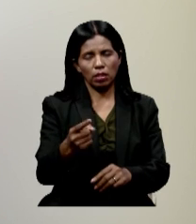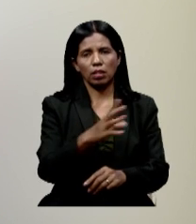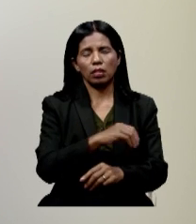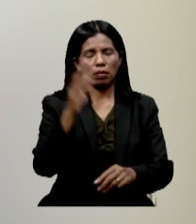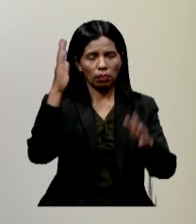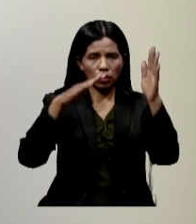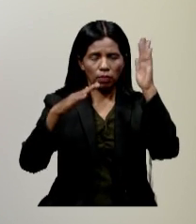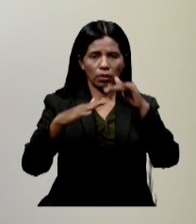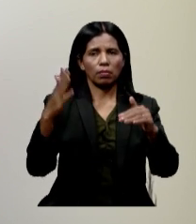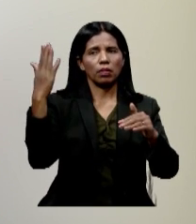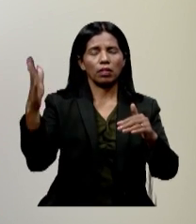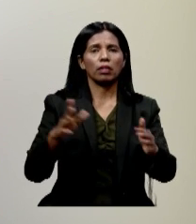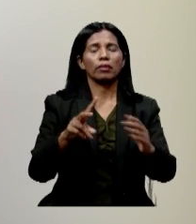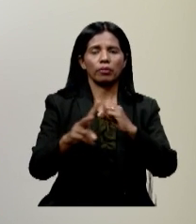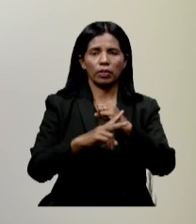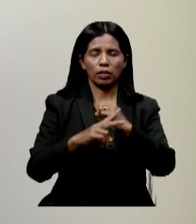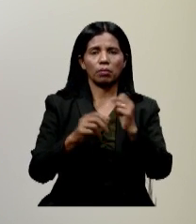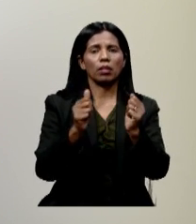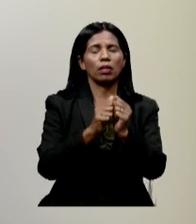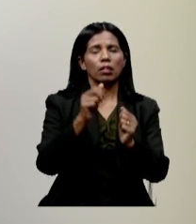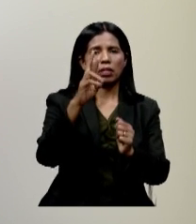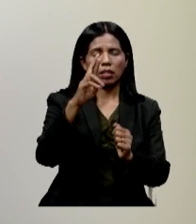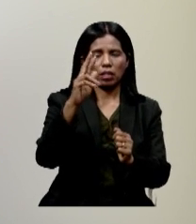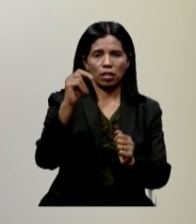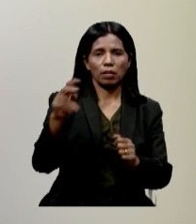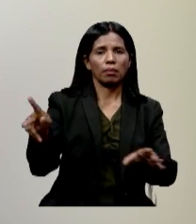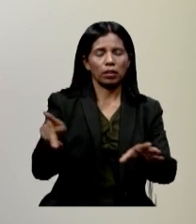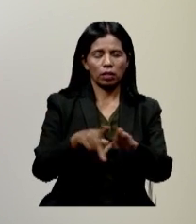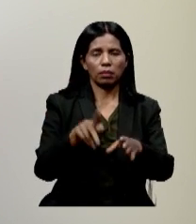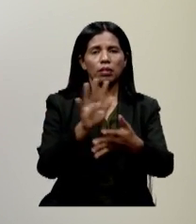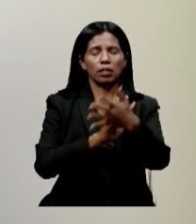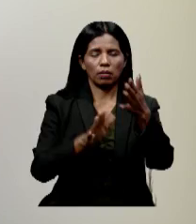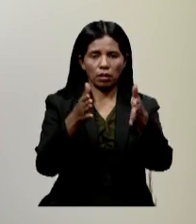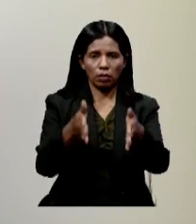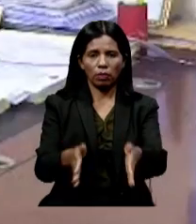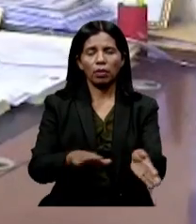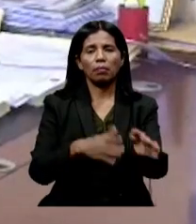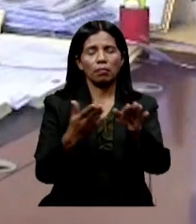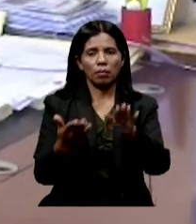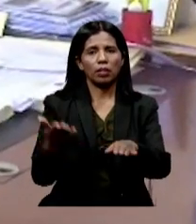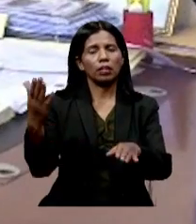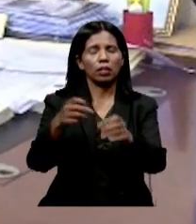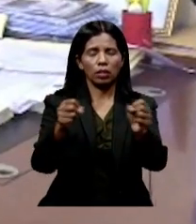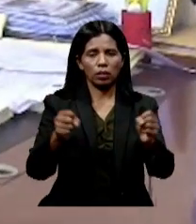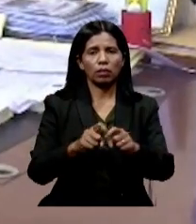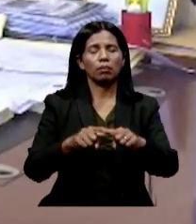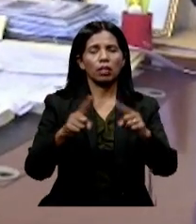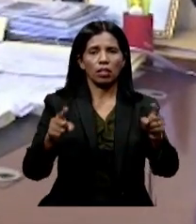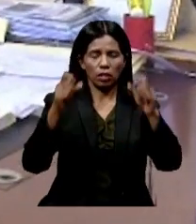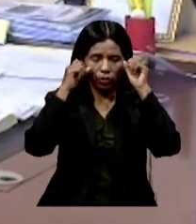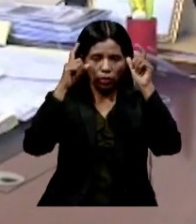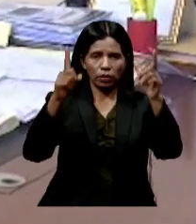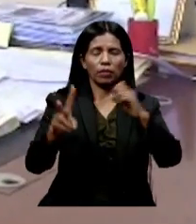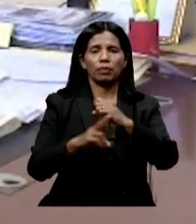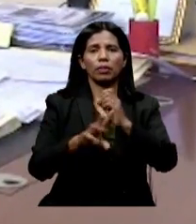cronologia acontecimento, o agir vítima o inicial a ele, participa a cerimônia Hakoi Mate e a Suco Samalari, mas de repente date,